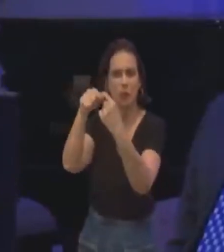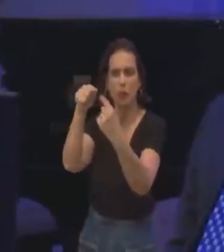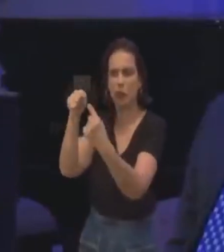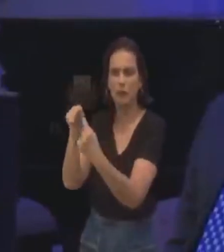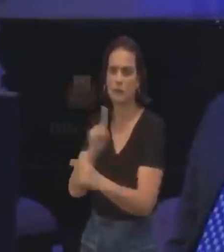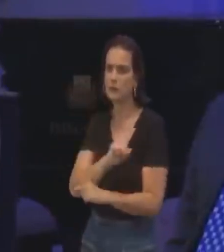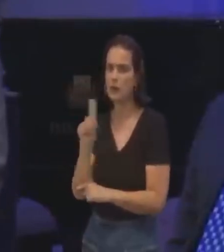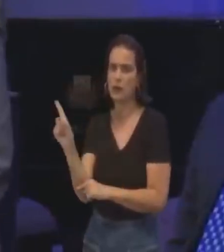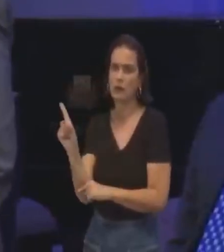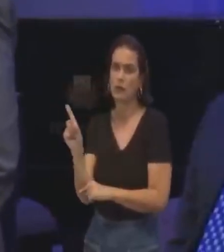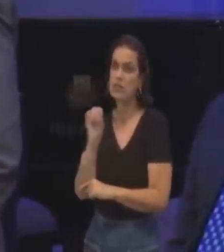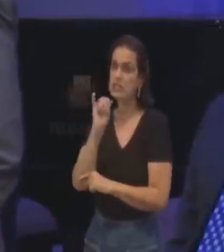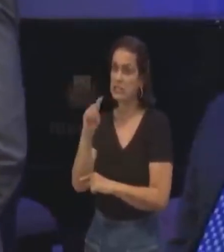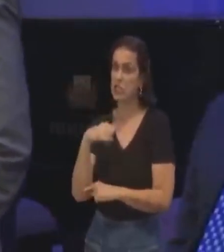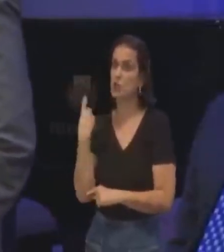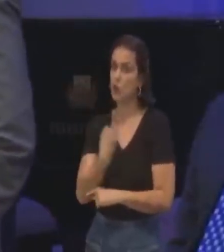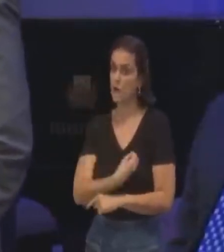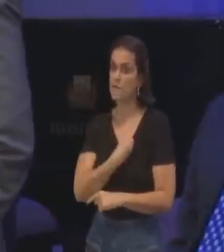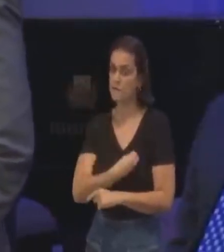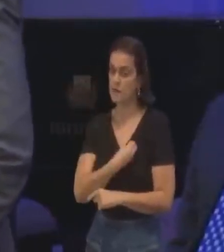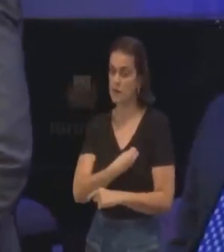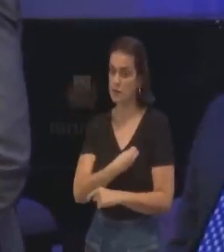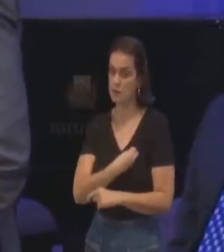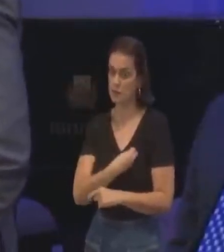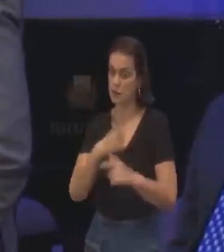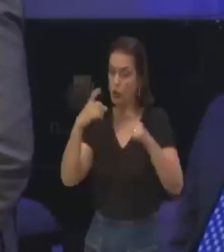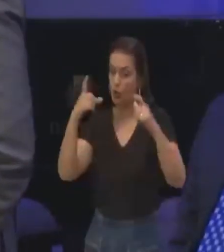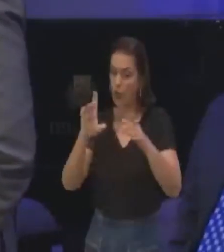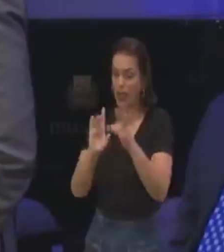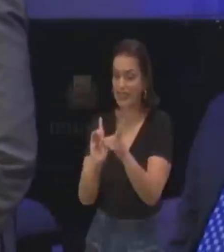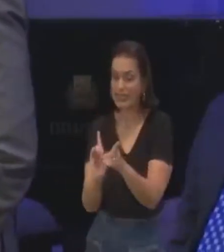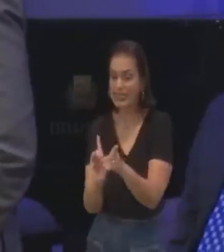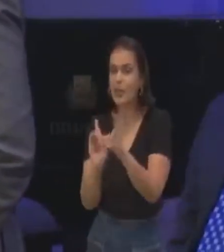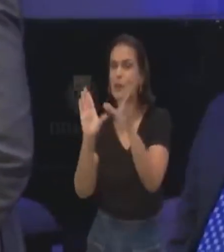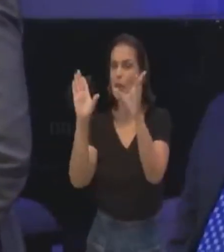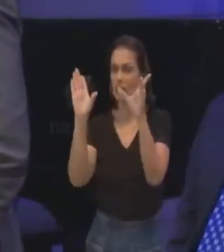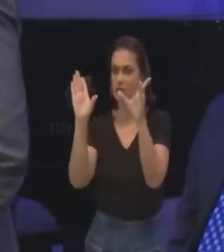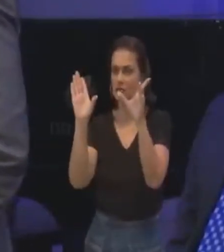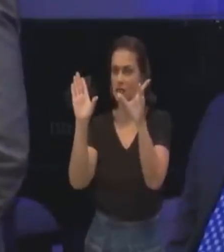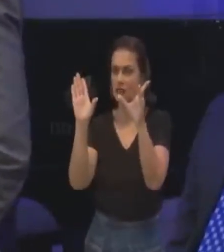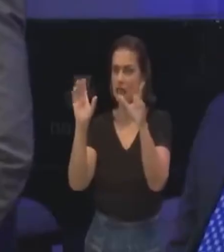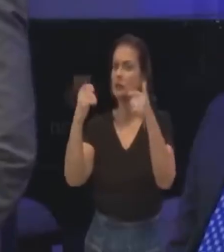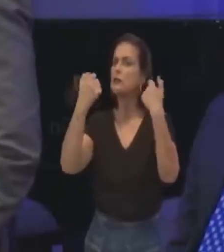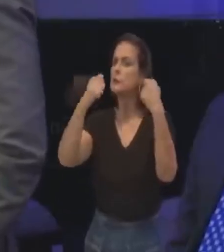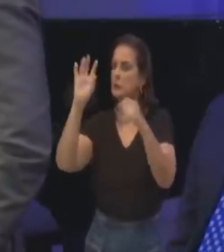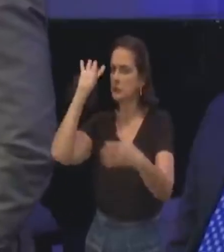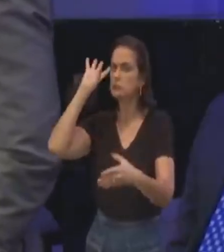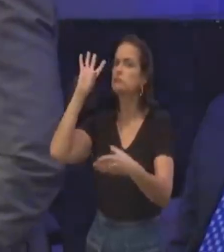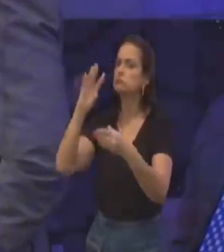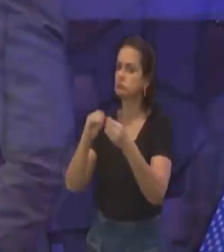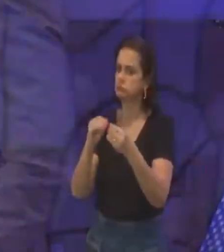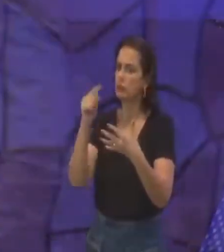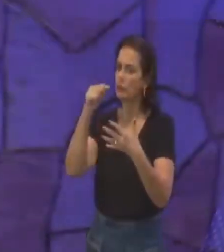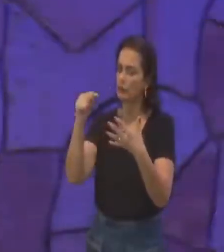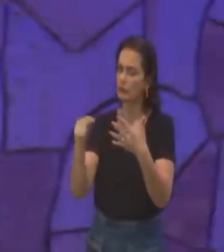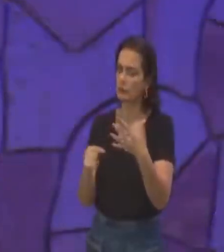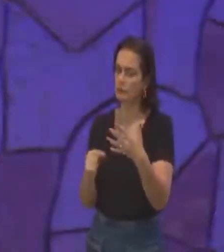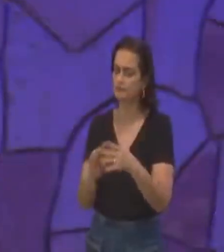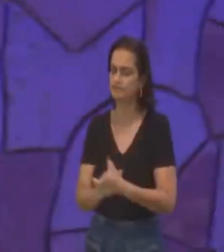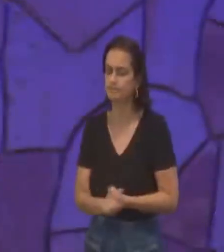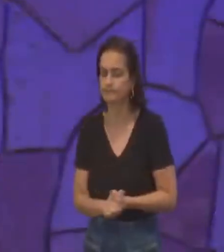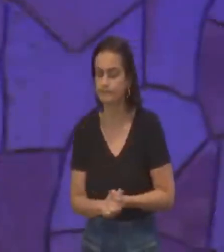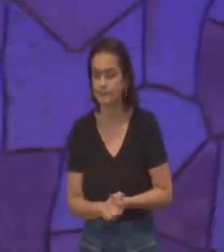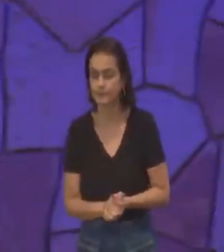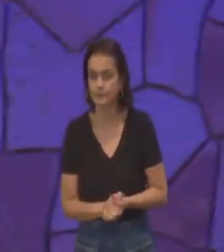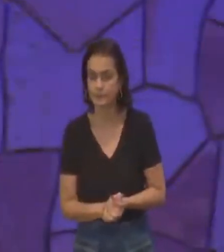nós vivemos num universo democrático, nós temos que entender essas questões. E também outro princípio,